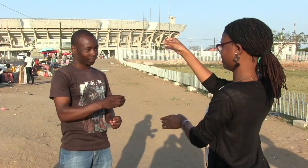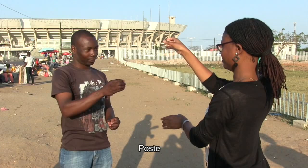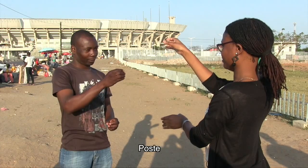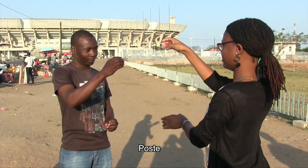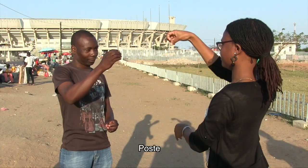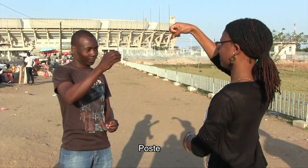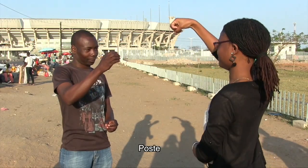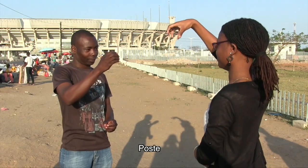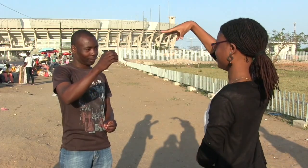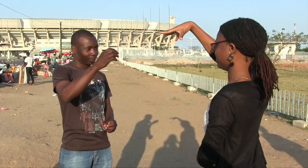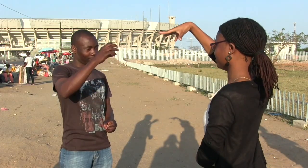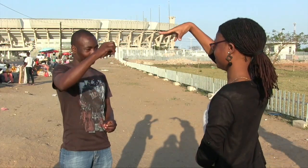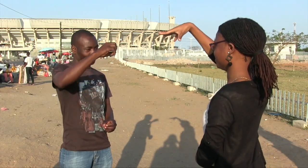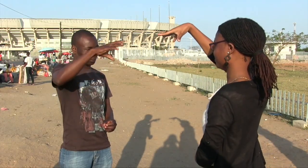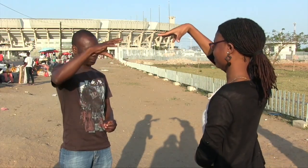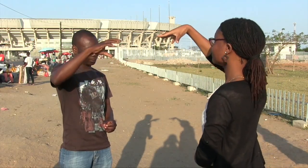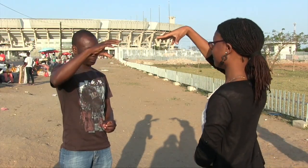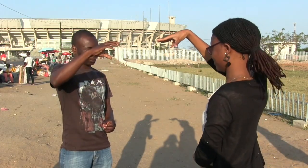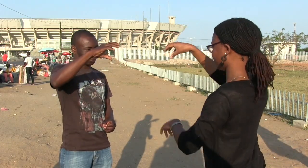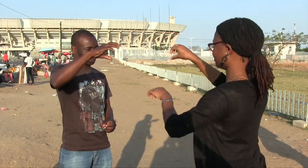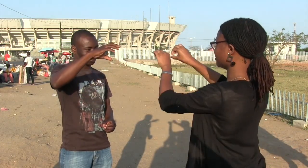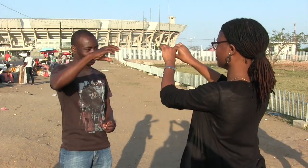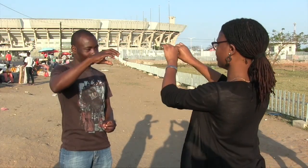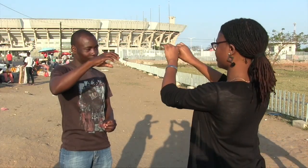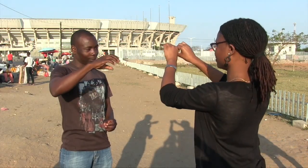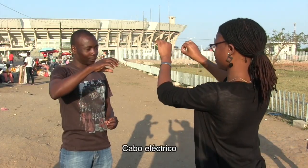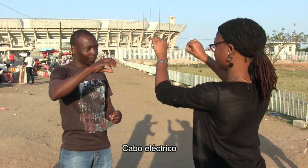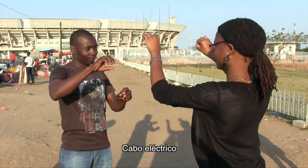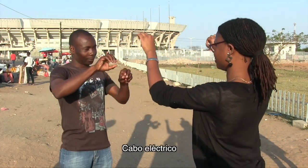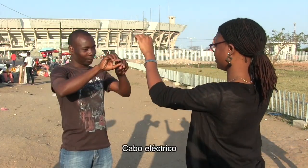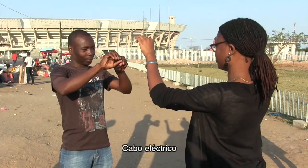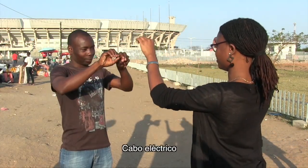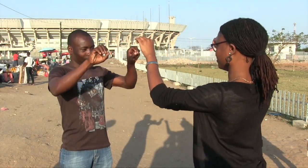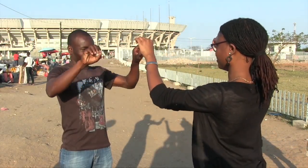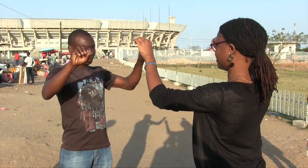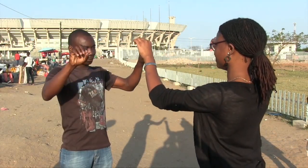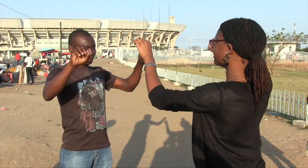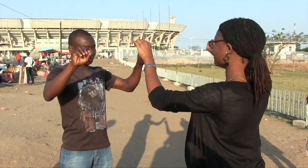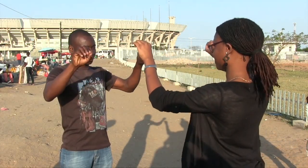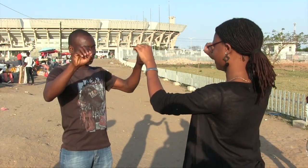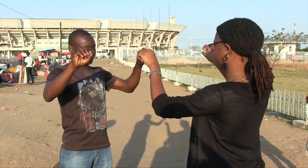poste, cabo elétrico,